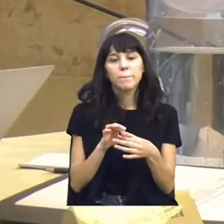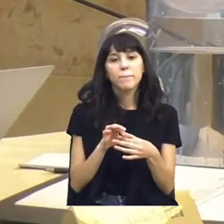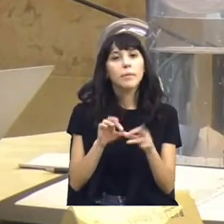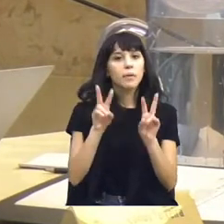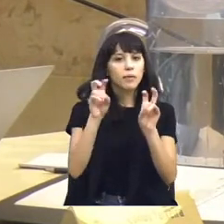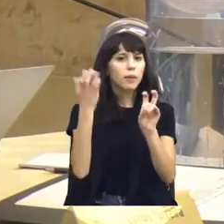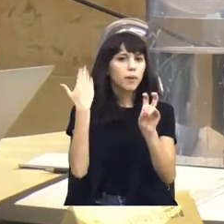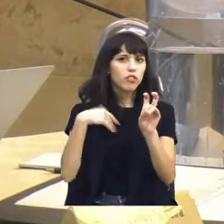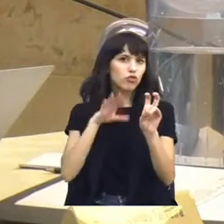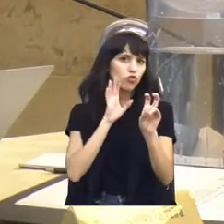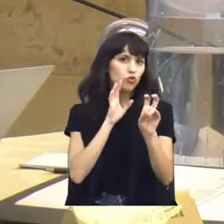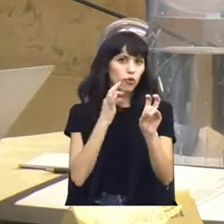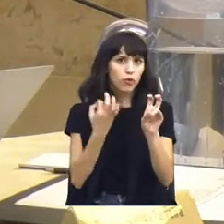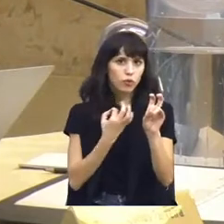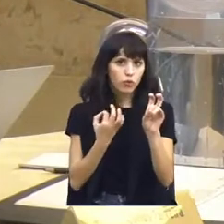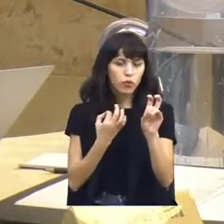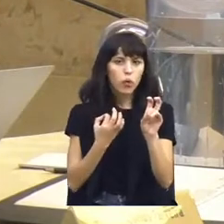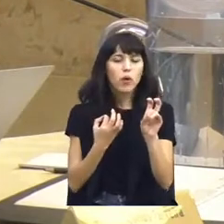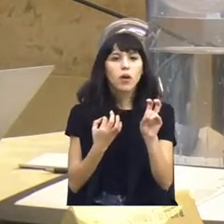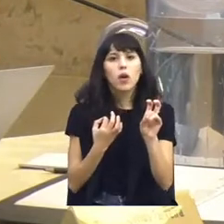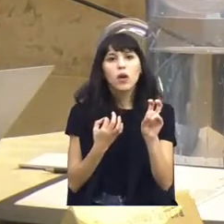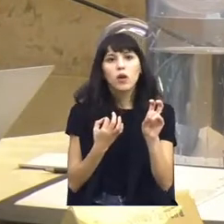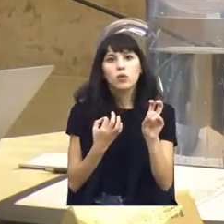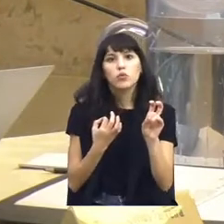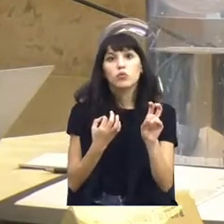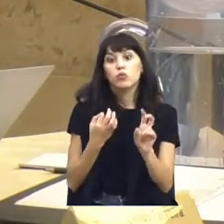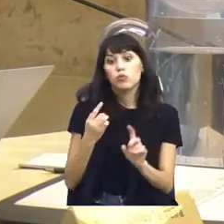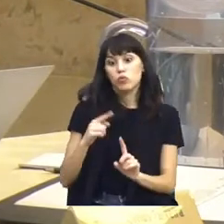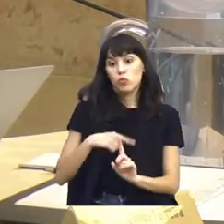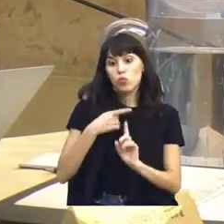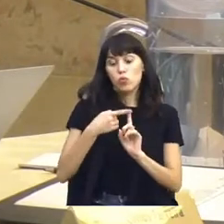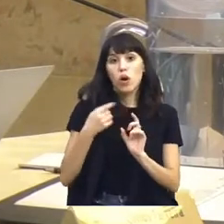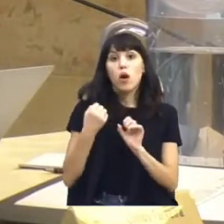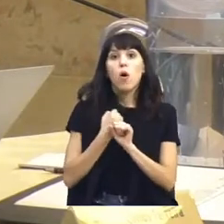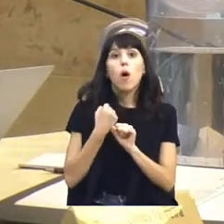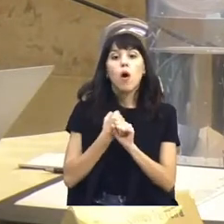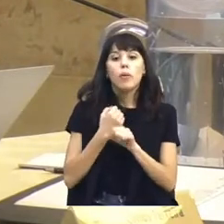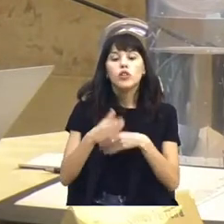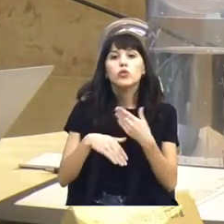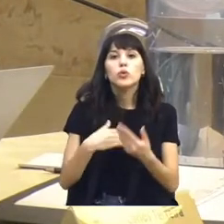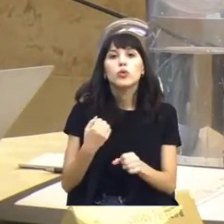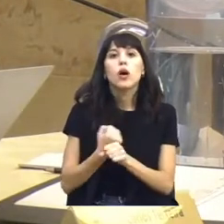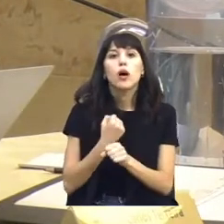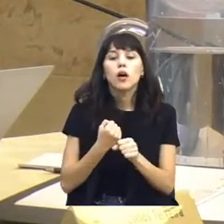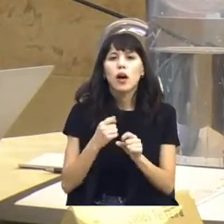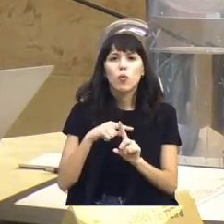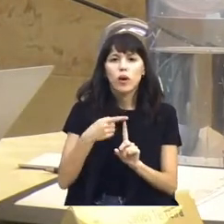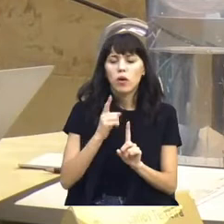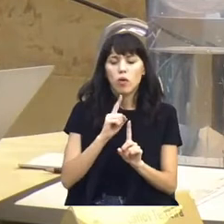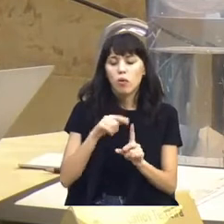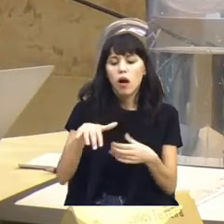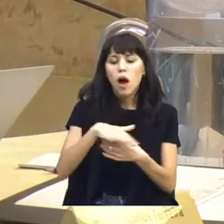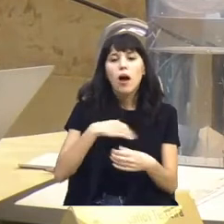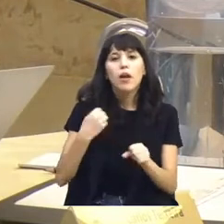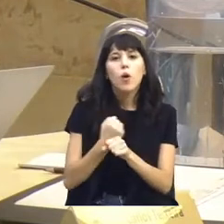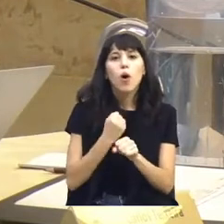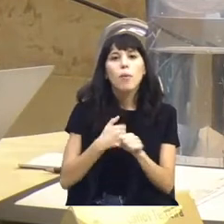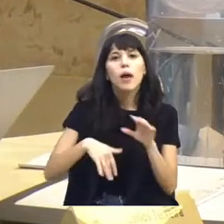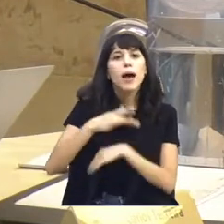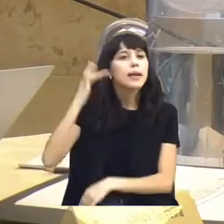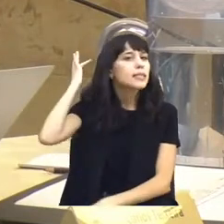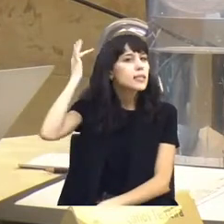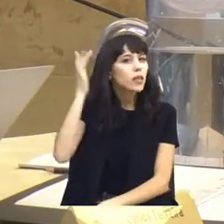um tema que já temos aqui levantado não é no fundo no âmbito das obras que estão previstas eh em Santos eh